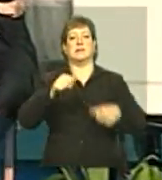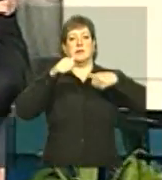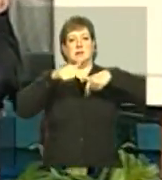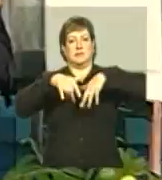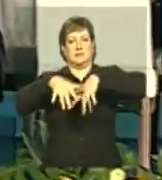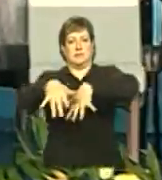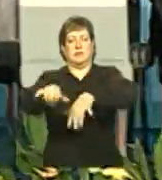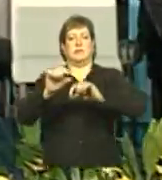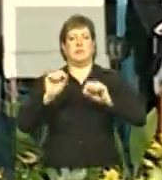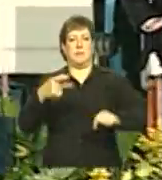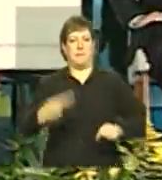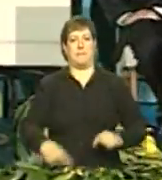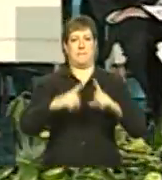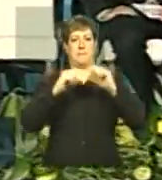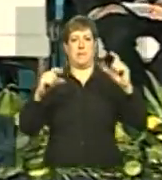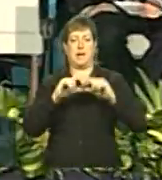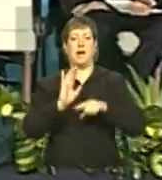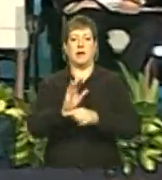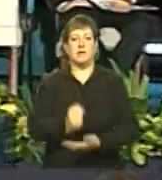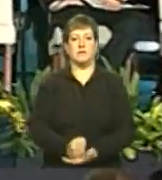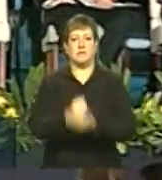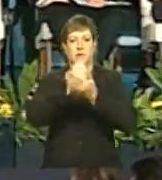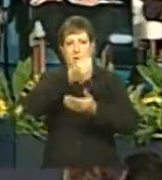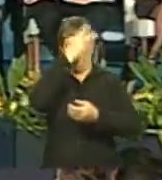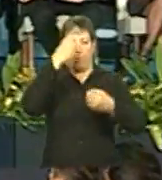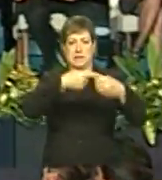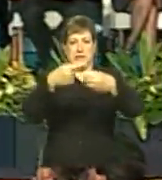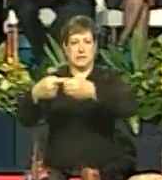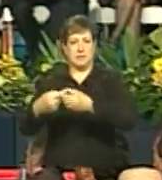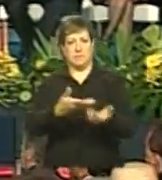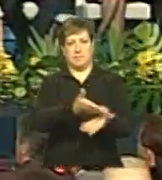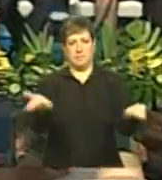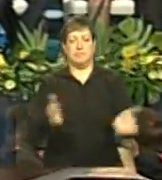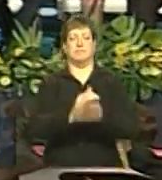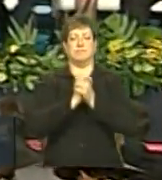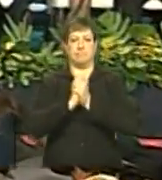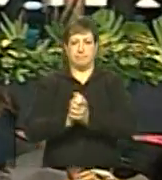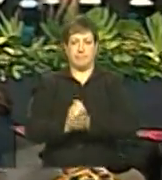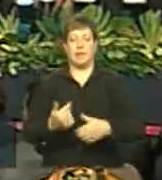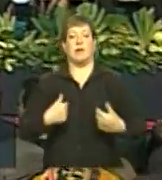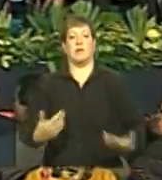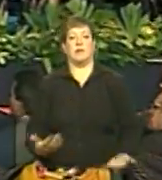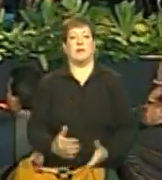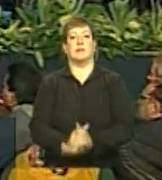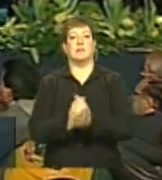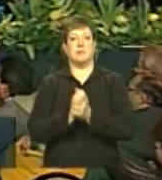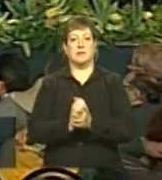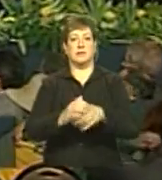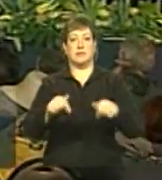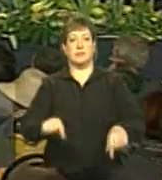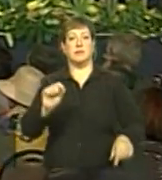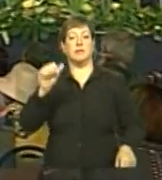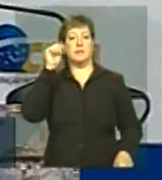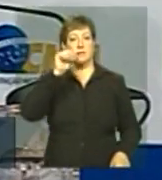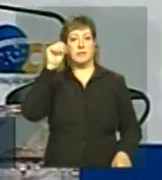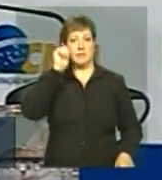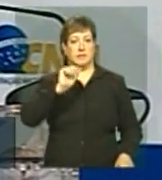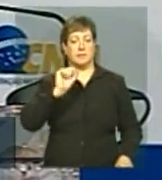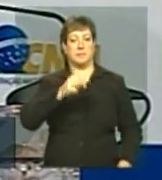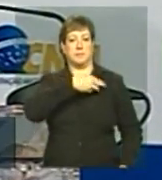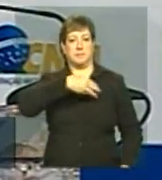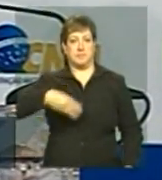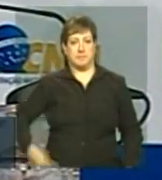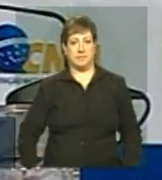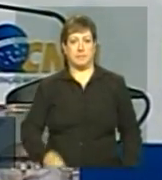Brasília em defesa dos municípios. Queria cumprimentar aqui a ministra